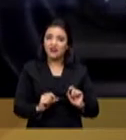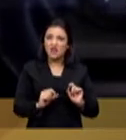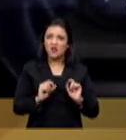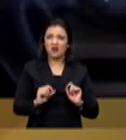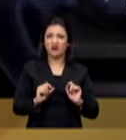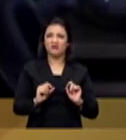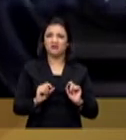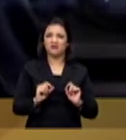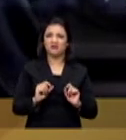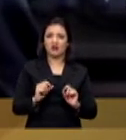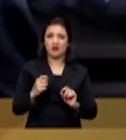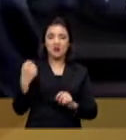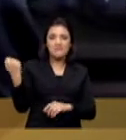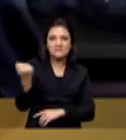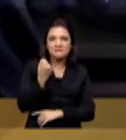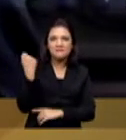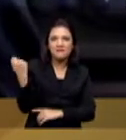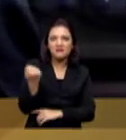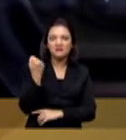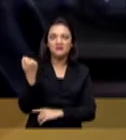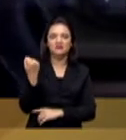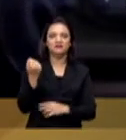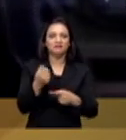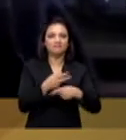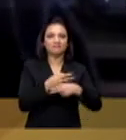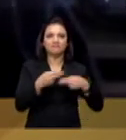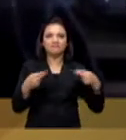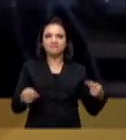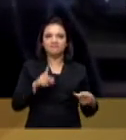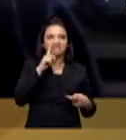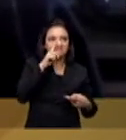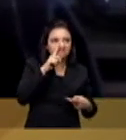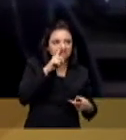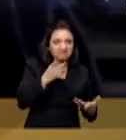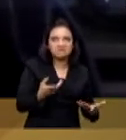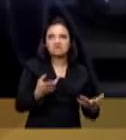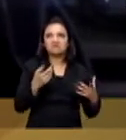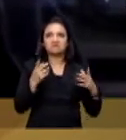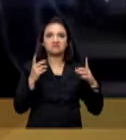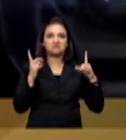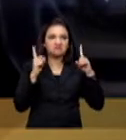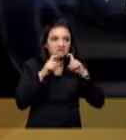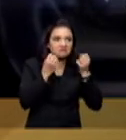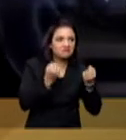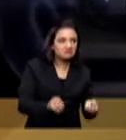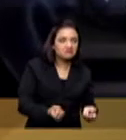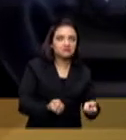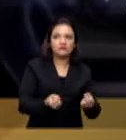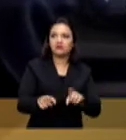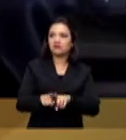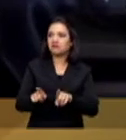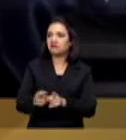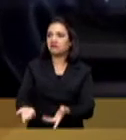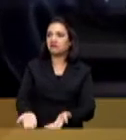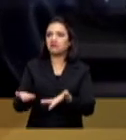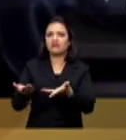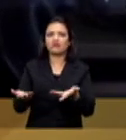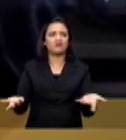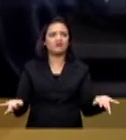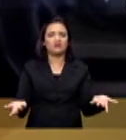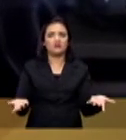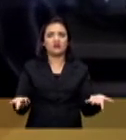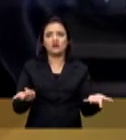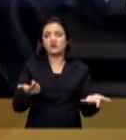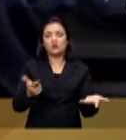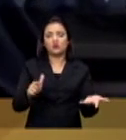importam medicamentos sem registro sanitário. Diversas. Vota o ministro Luiz Roberto Barroso, relator. Da